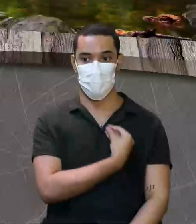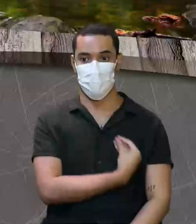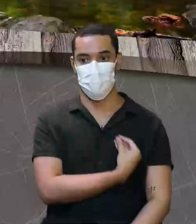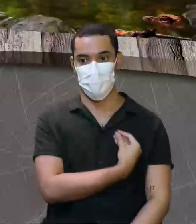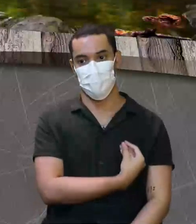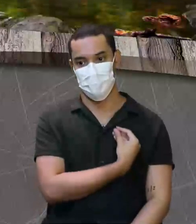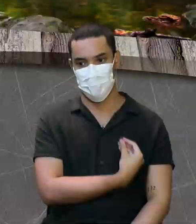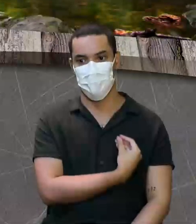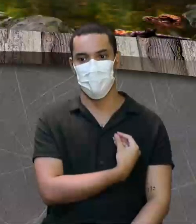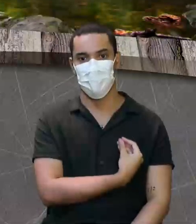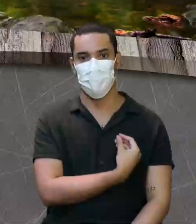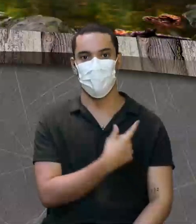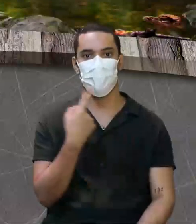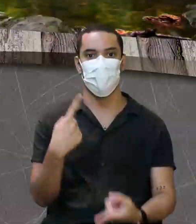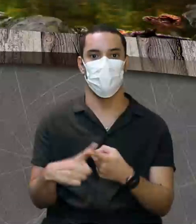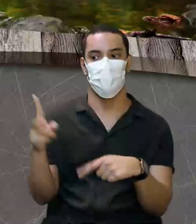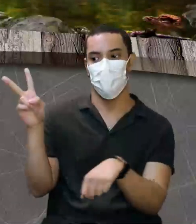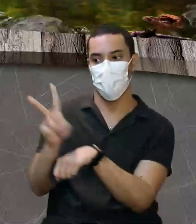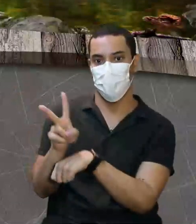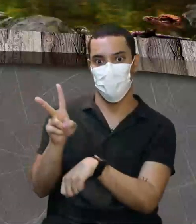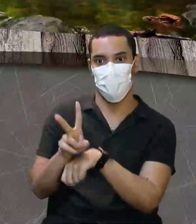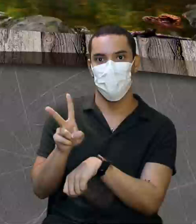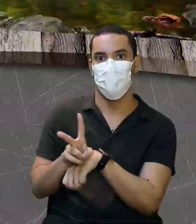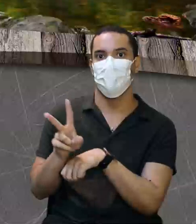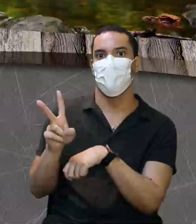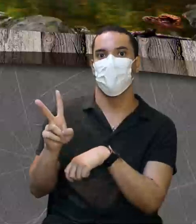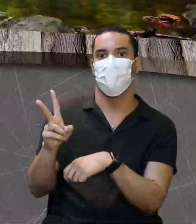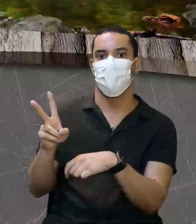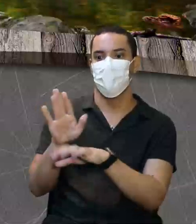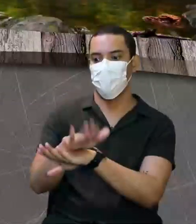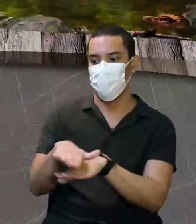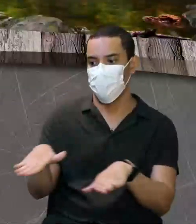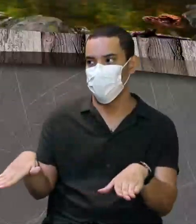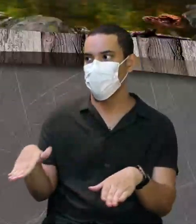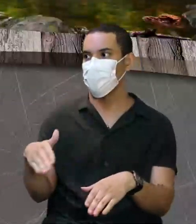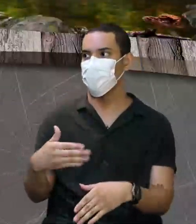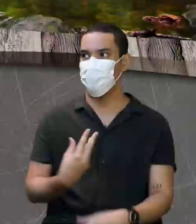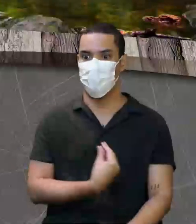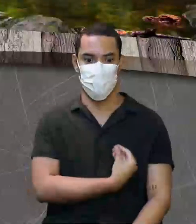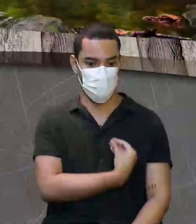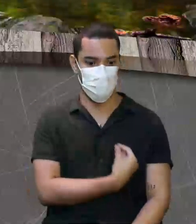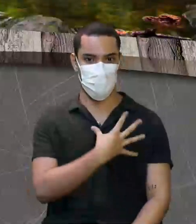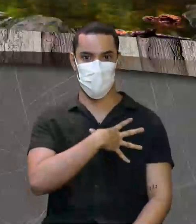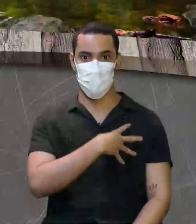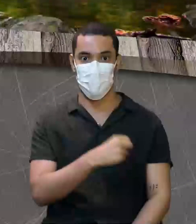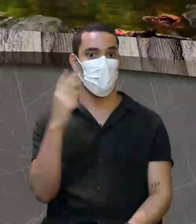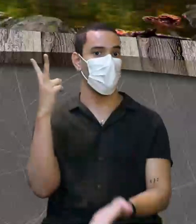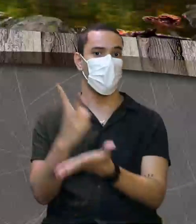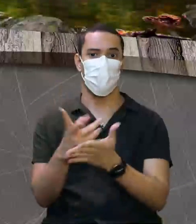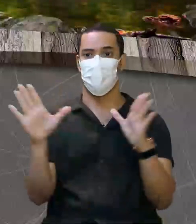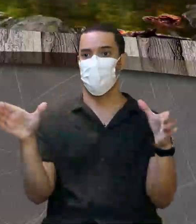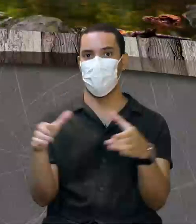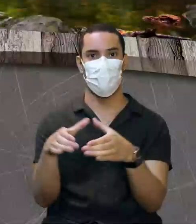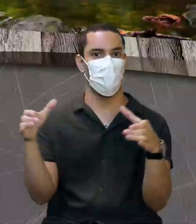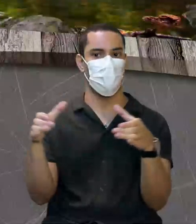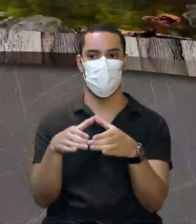sobrevivência, né? Cuidado com a sua prole, certo? E isso sempre em